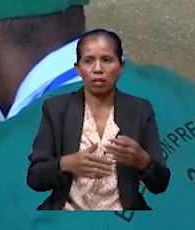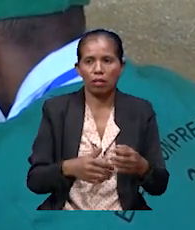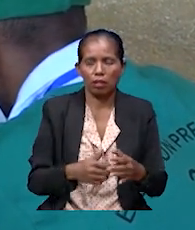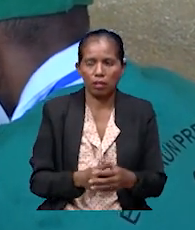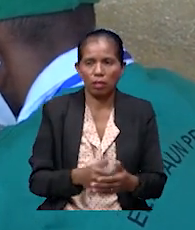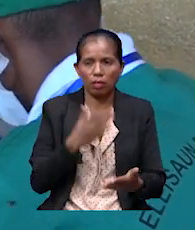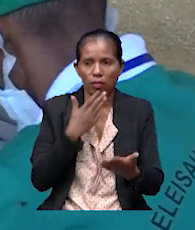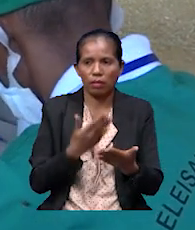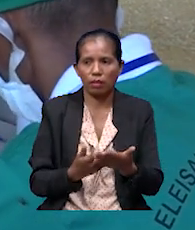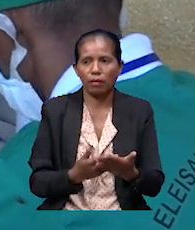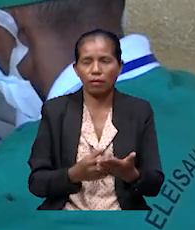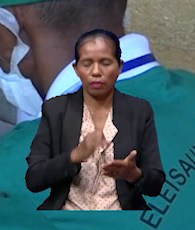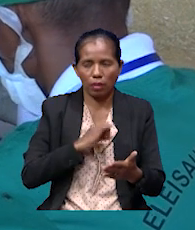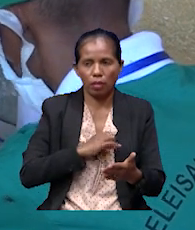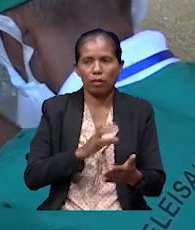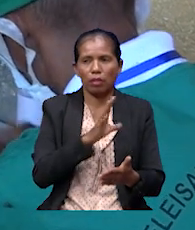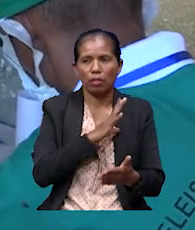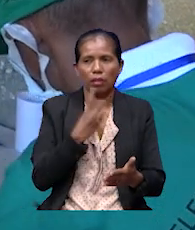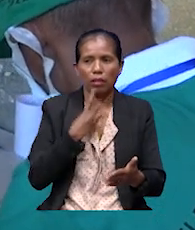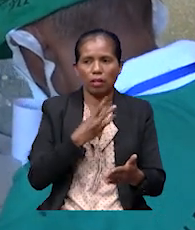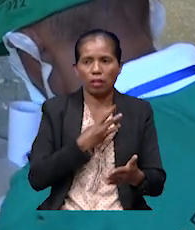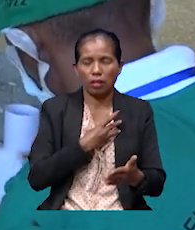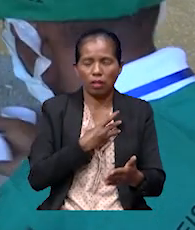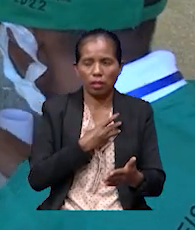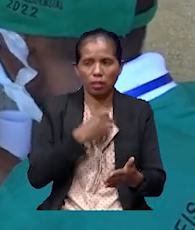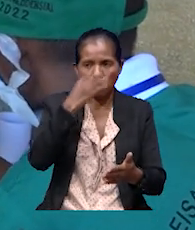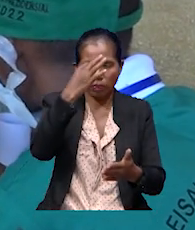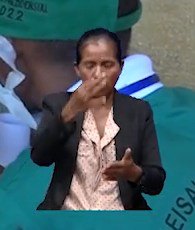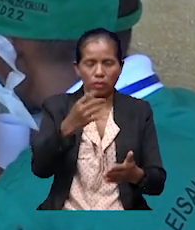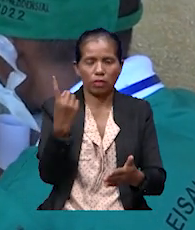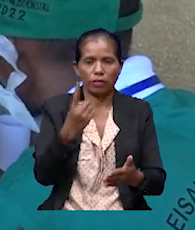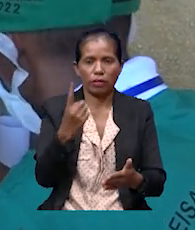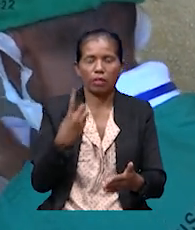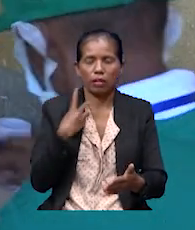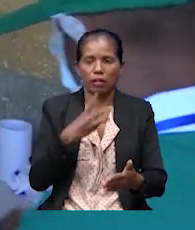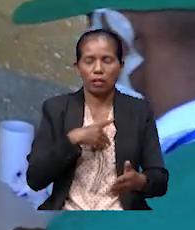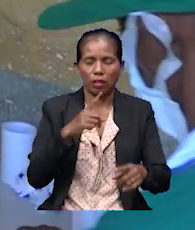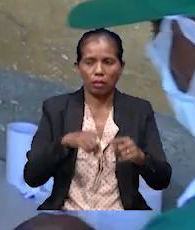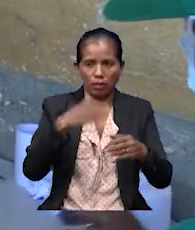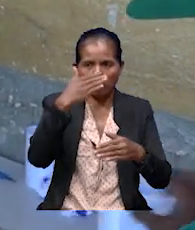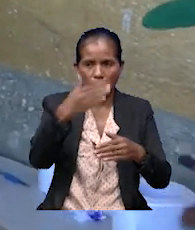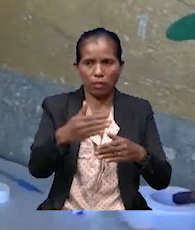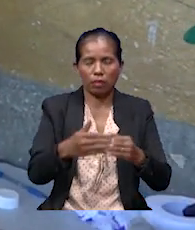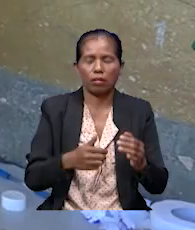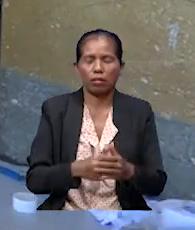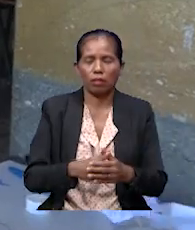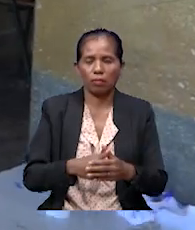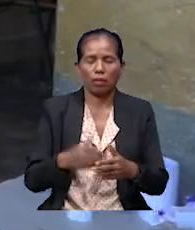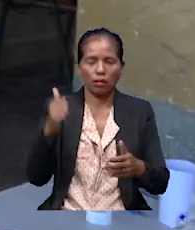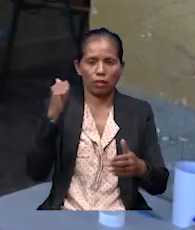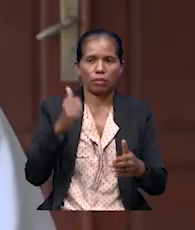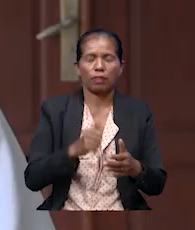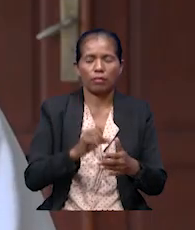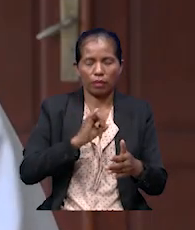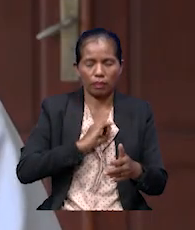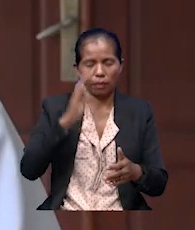tebe tebe. Ya ohen kata ita hakat ba oin ting, ba oin nafateng, ita kata ba oin depois ita hakiri filafal ba koto, ne hanoi